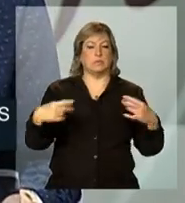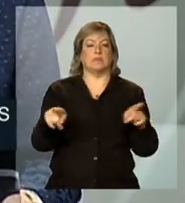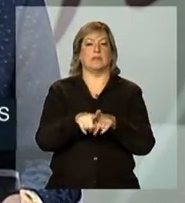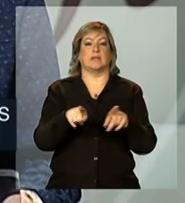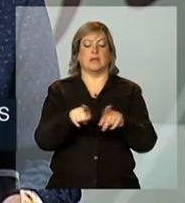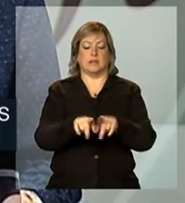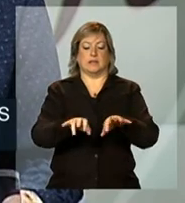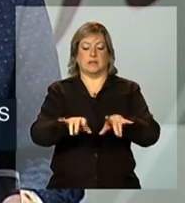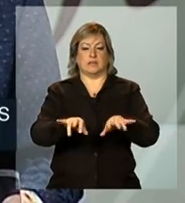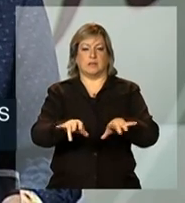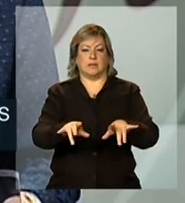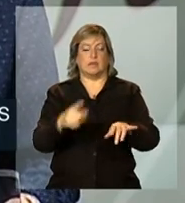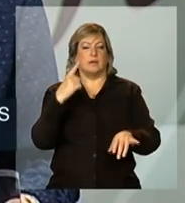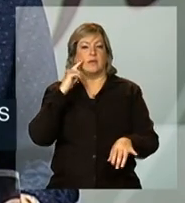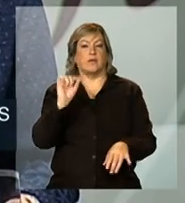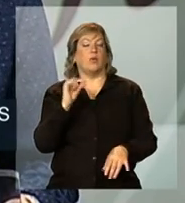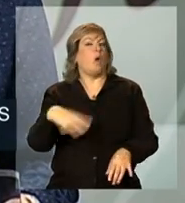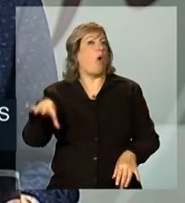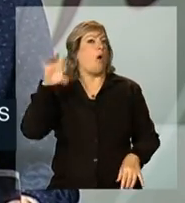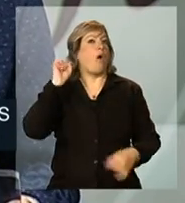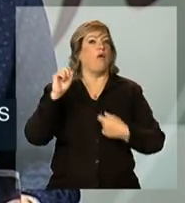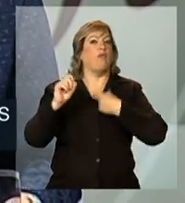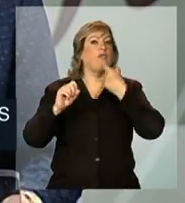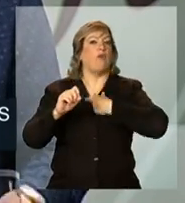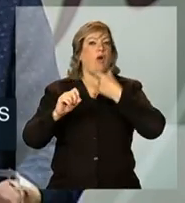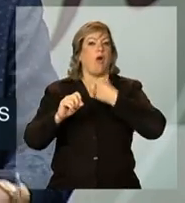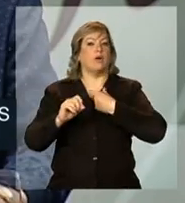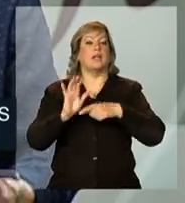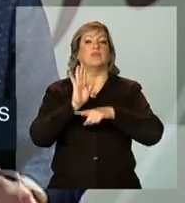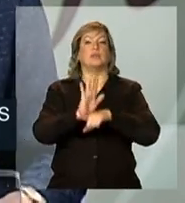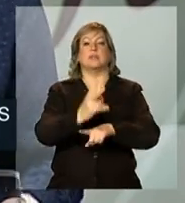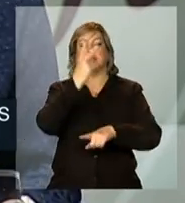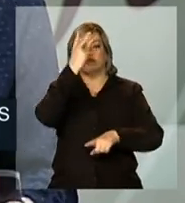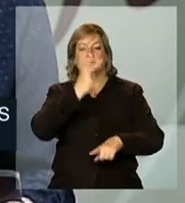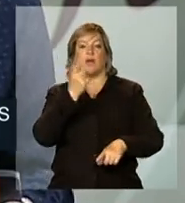e neuroestimuladores para Parkinson. Aliás,